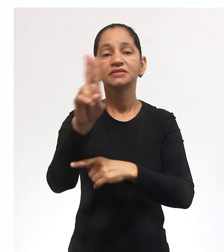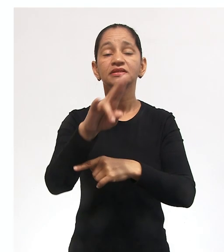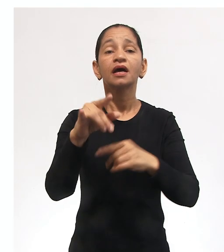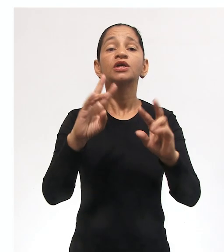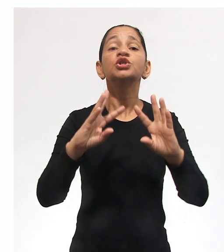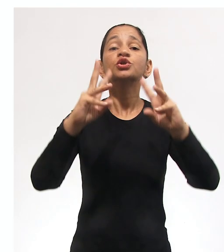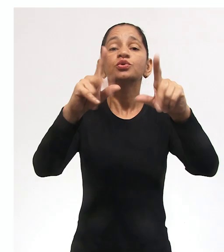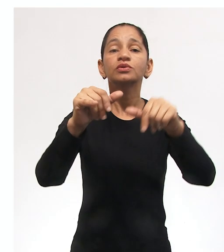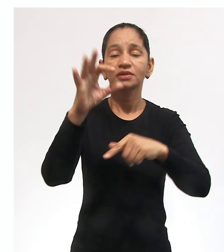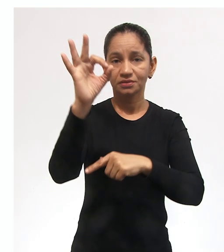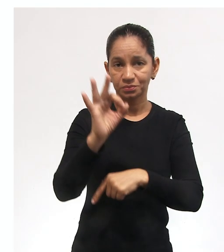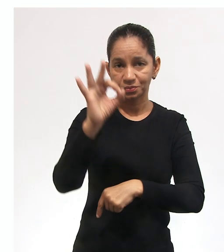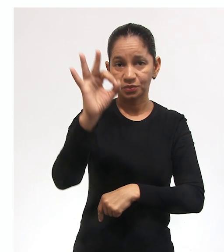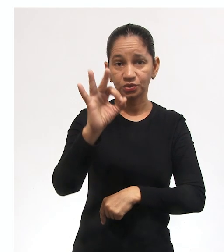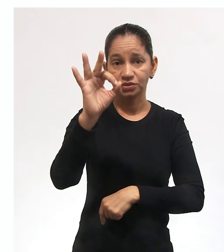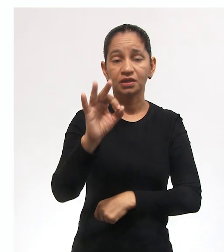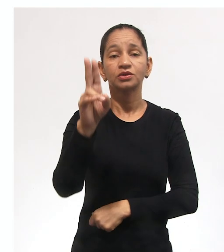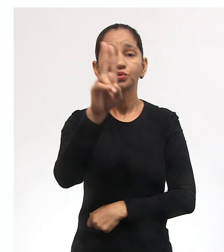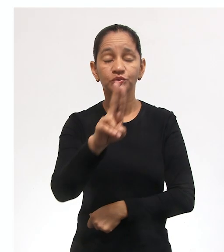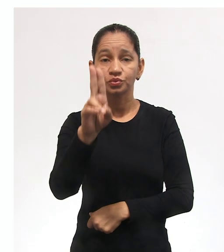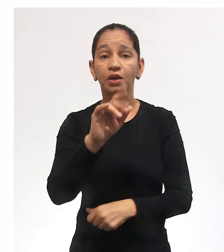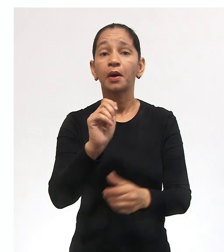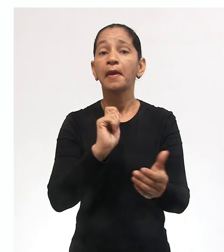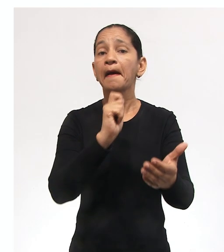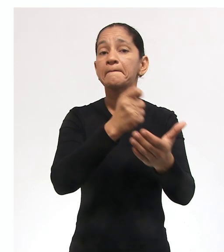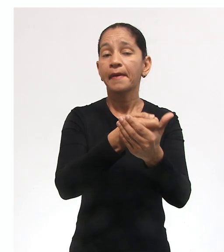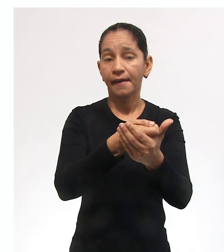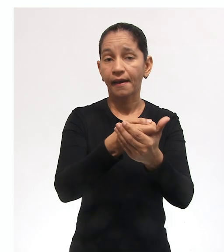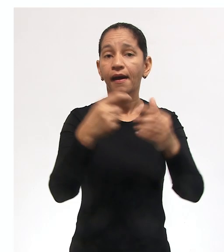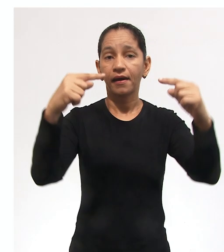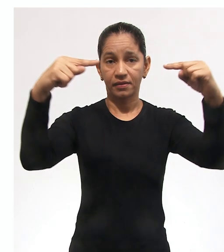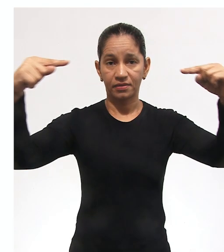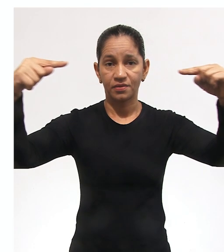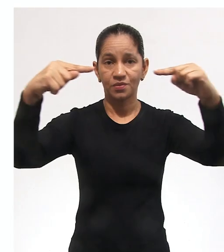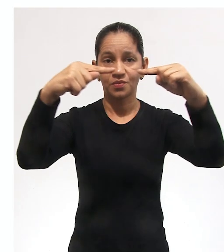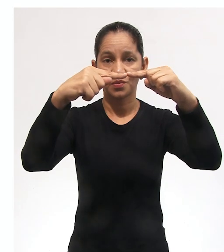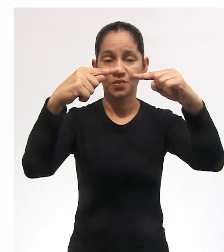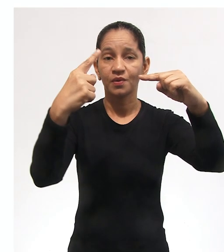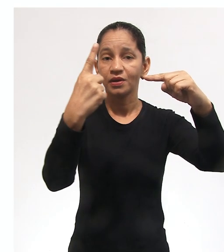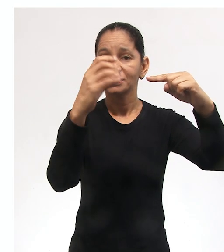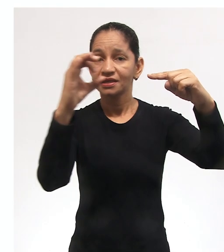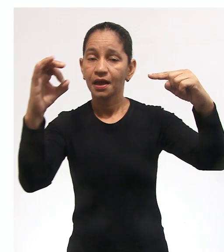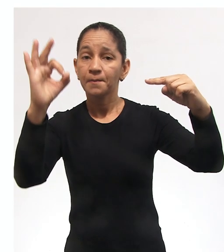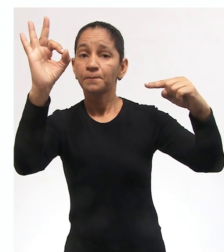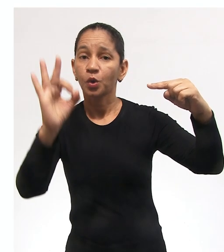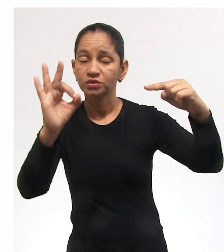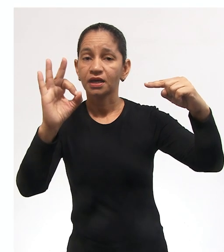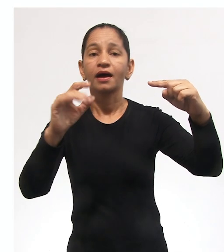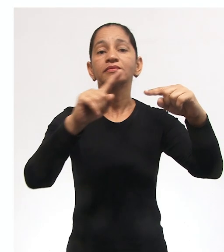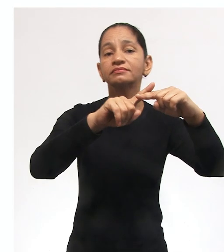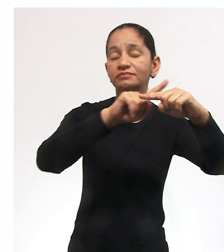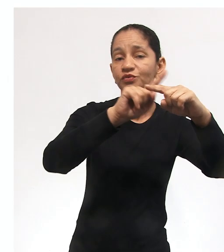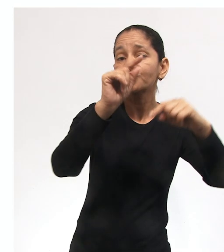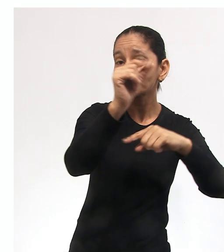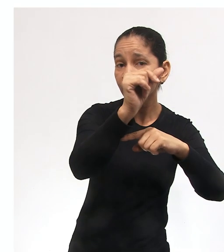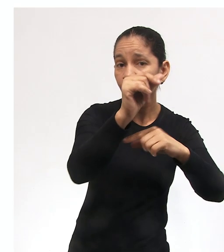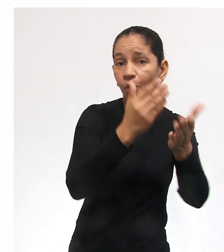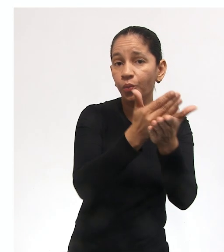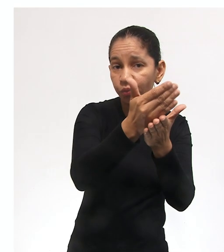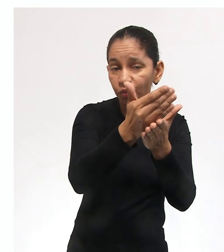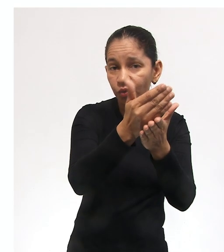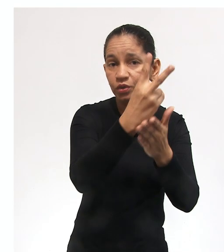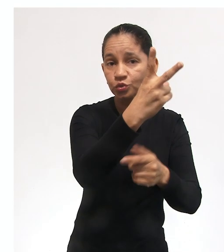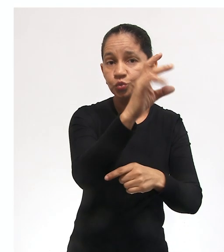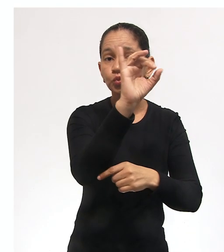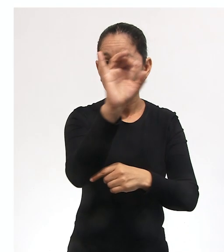das porcentagens. Eu iria pagar 100%, mas eu vou ter um desconto de 25%.